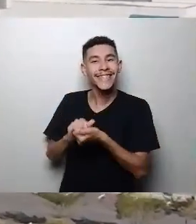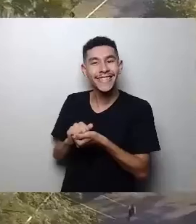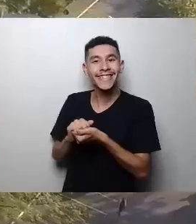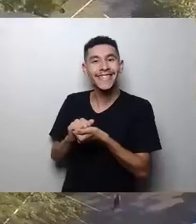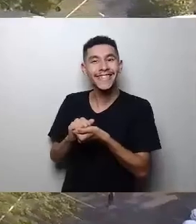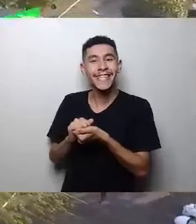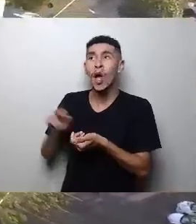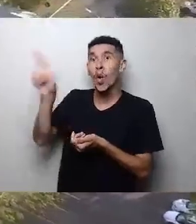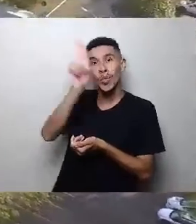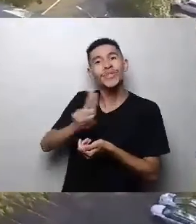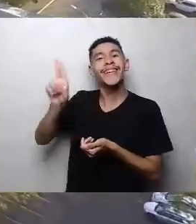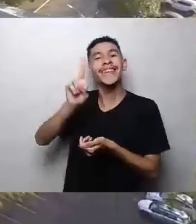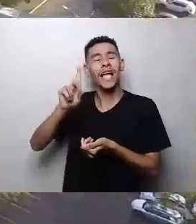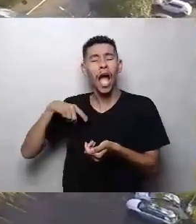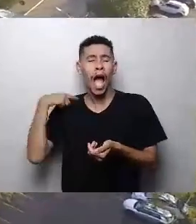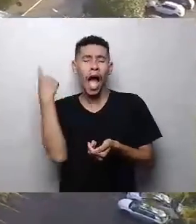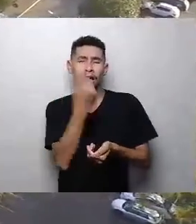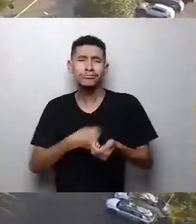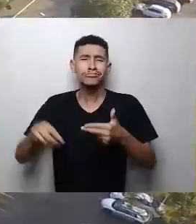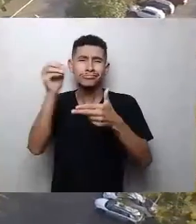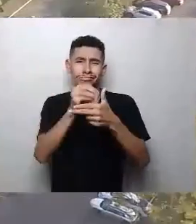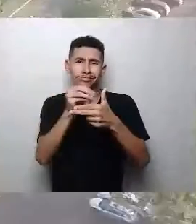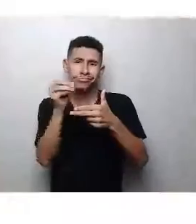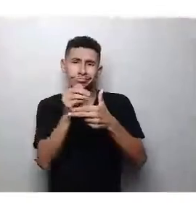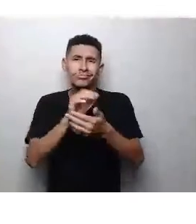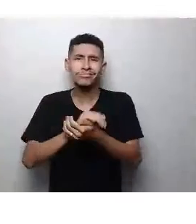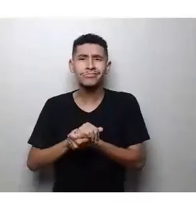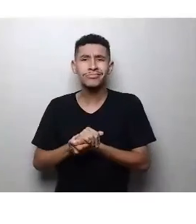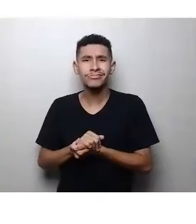999150433. Unesc, a nossa universidade.